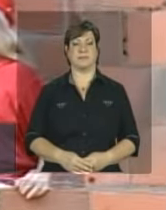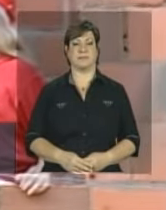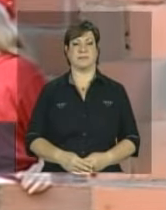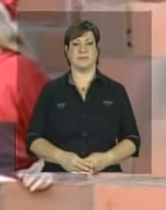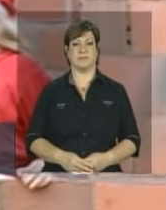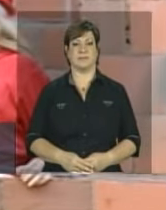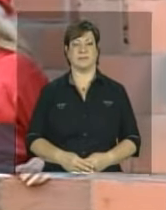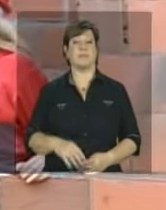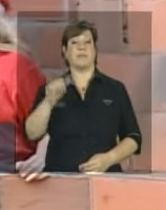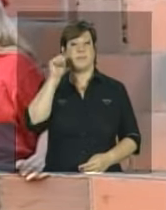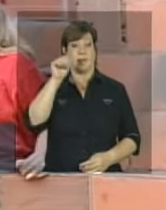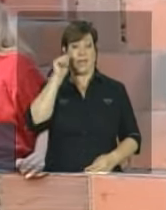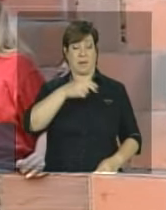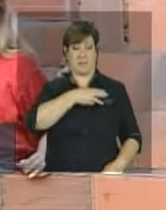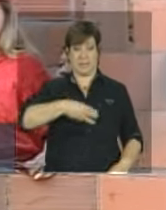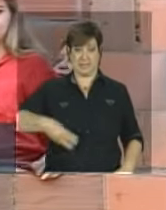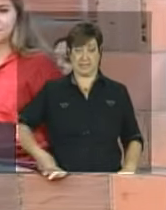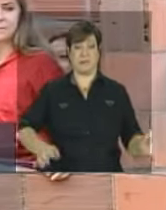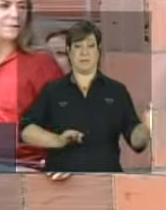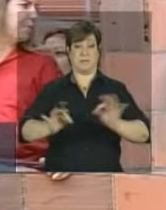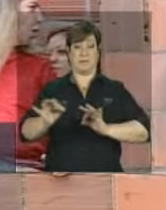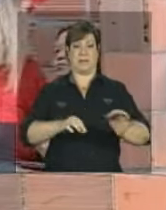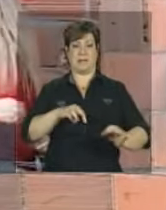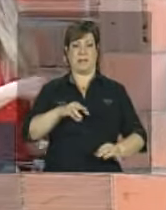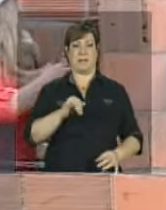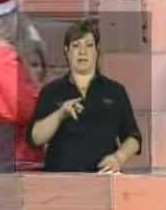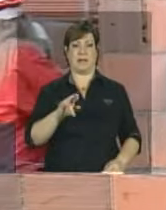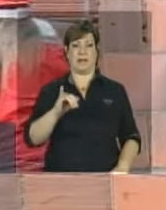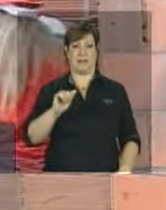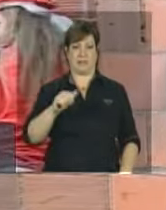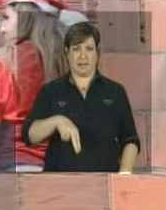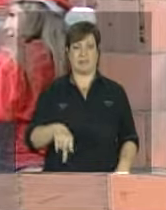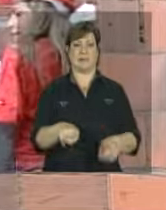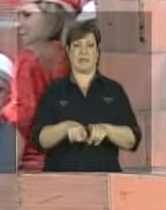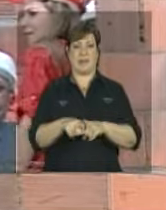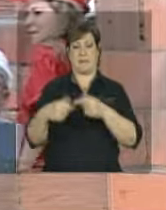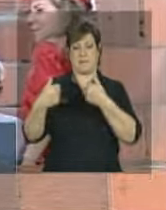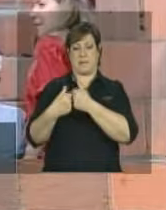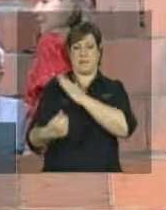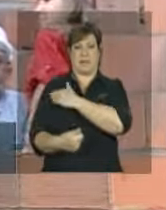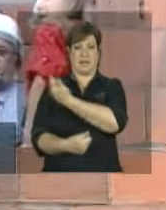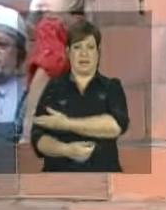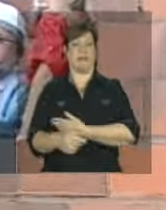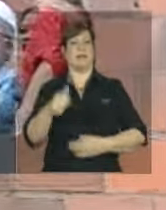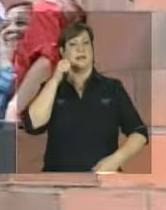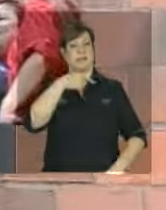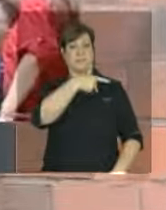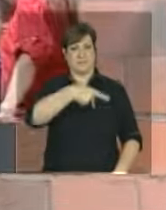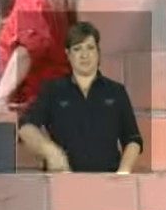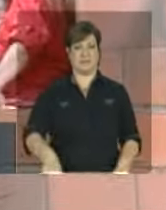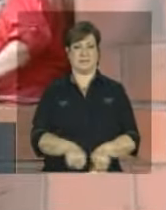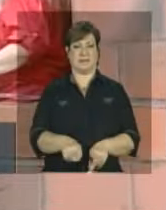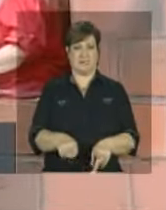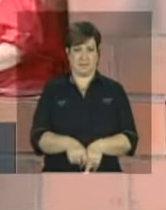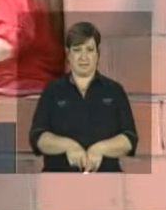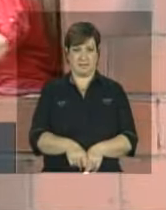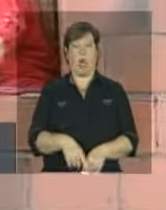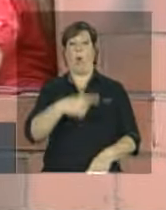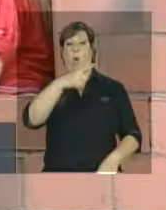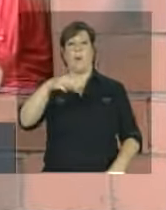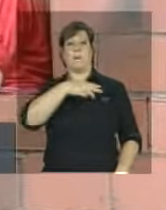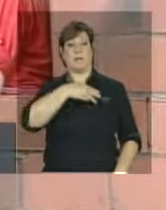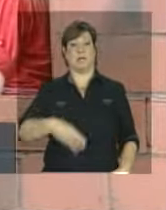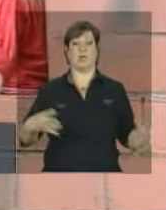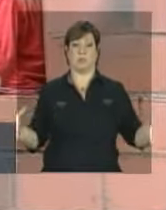A ministra do Planejamento, Miriam Belchior, ao lado da presidenta Dilma Rousseff também. Outros ministros